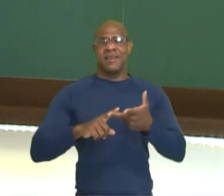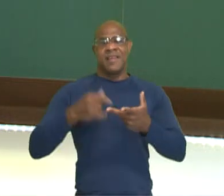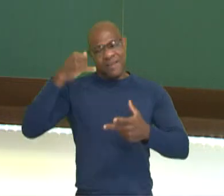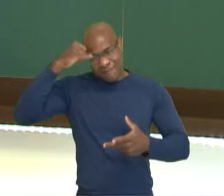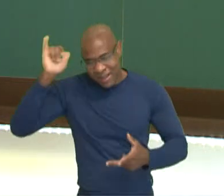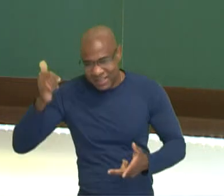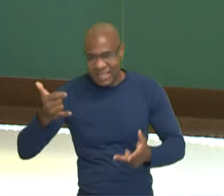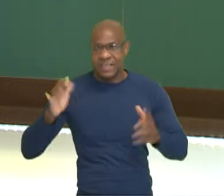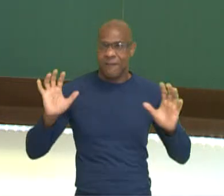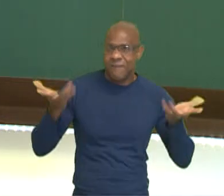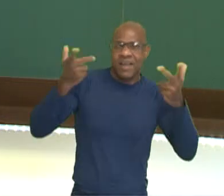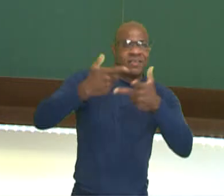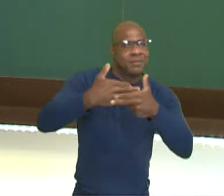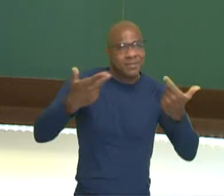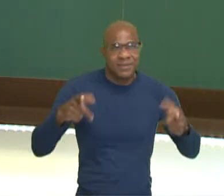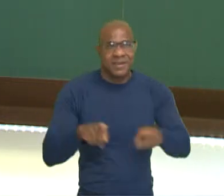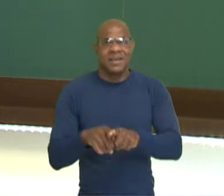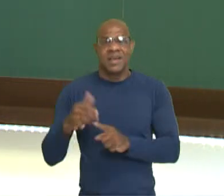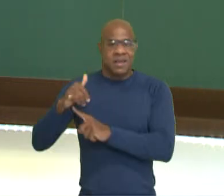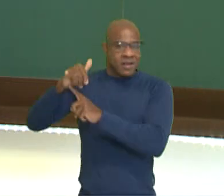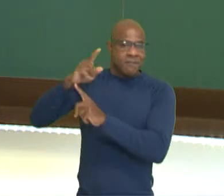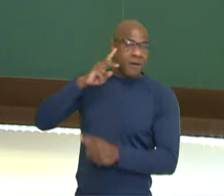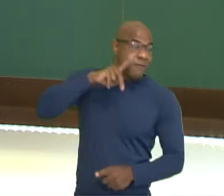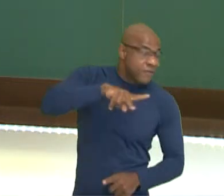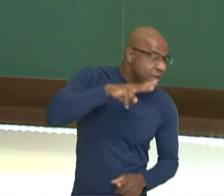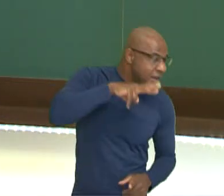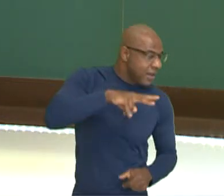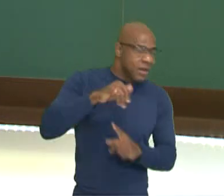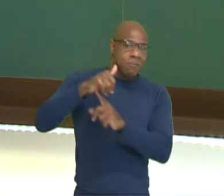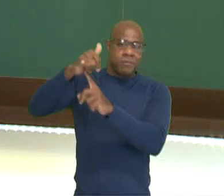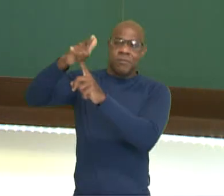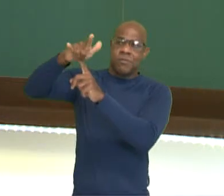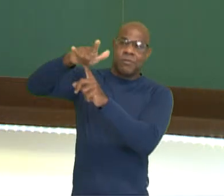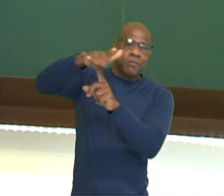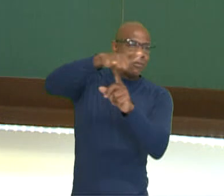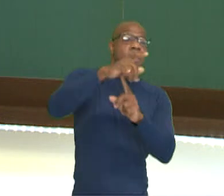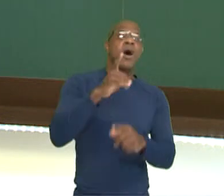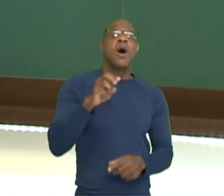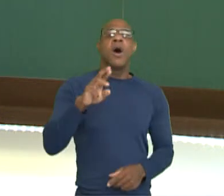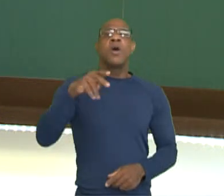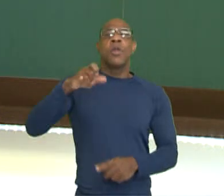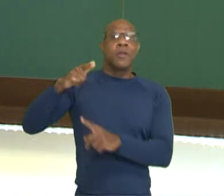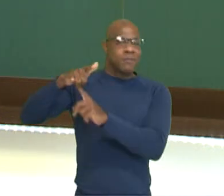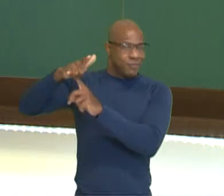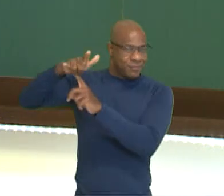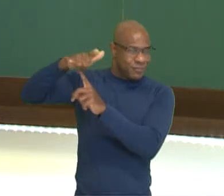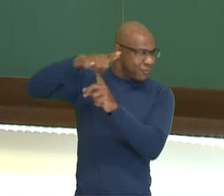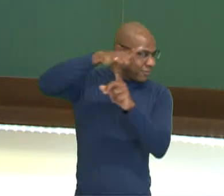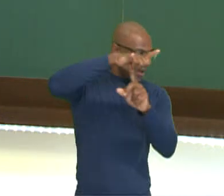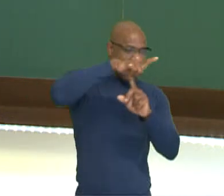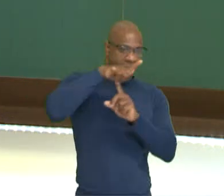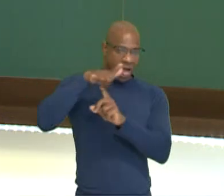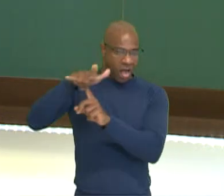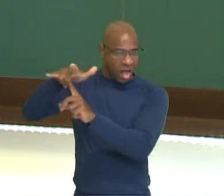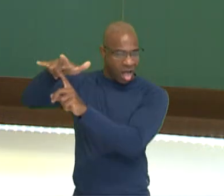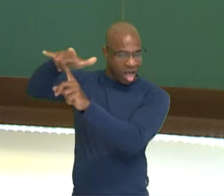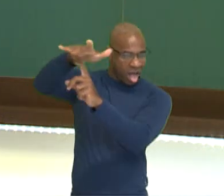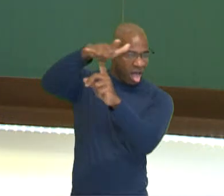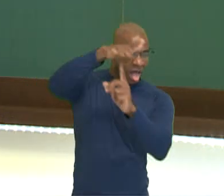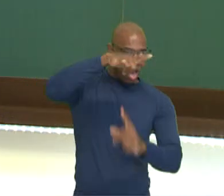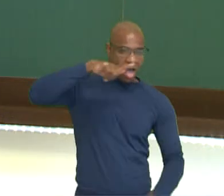fazendas, em lugar da pessoa ir lá no meio, ver o gado, ver o rebanho, é o drone que vai. Em medições de terras,